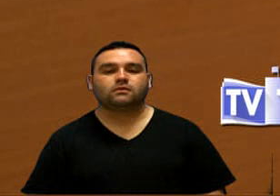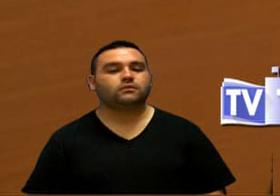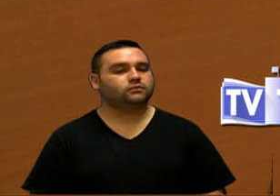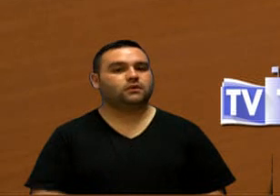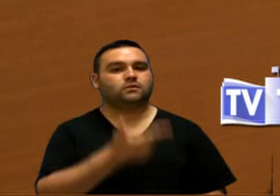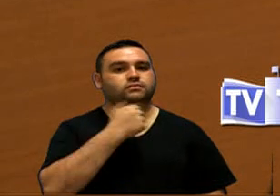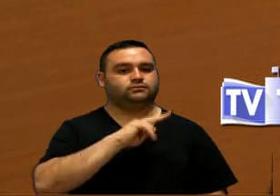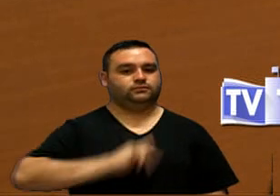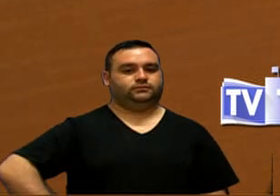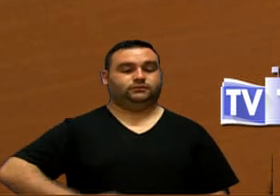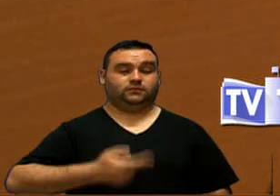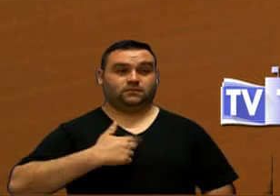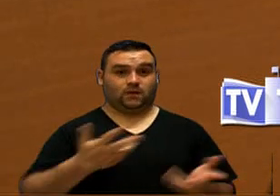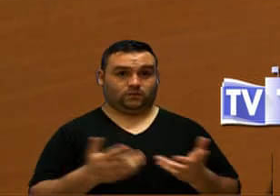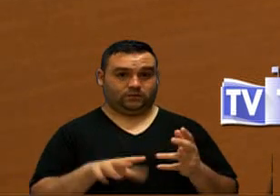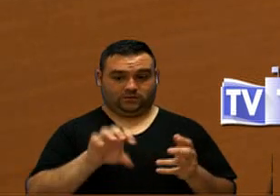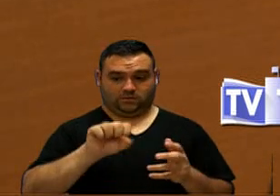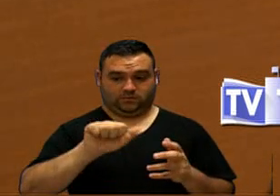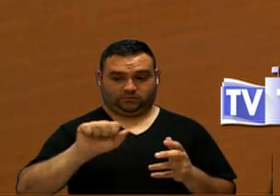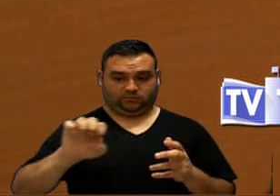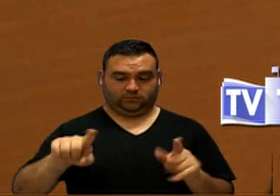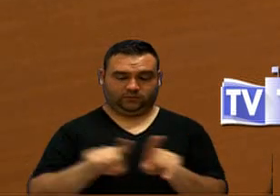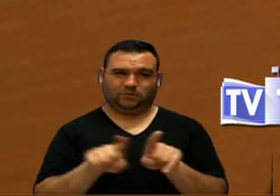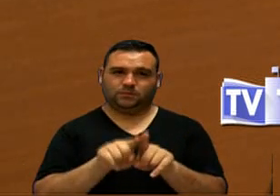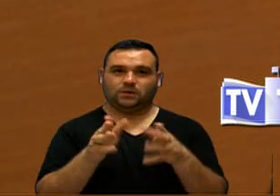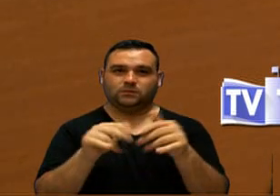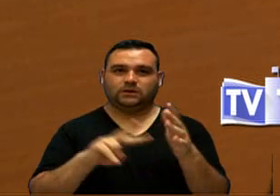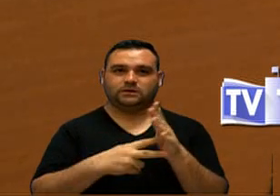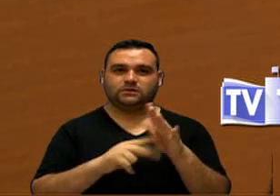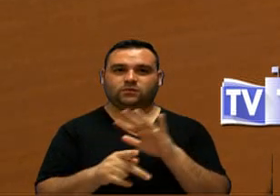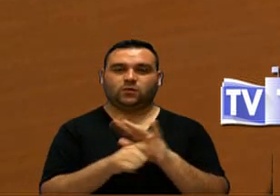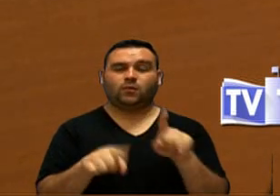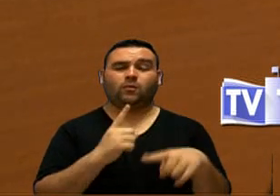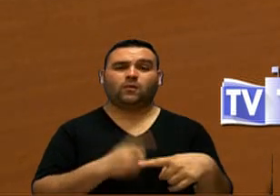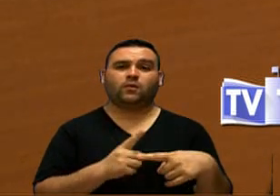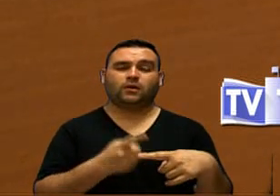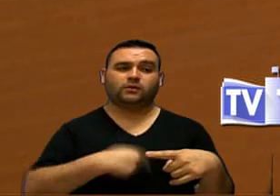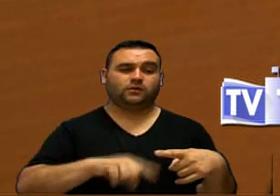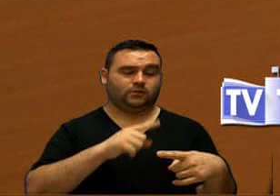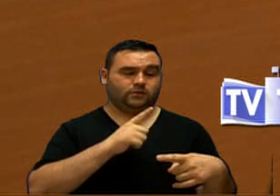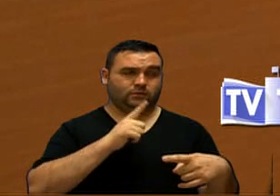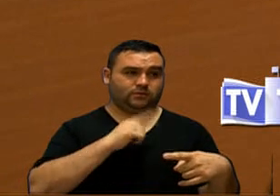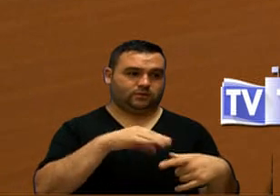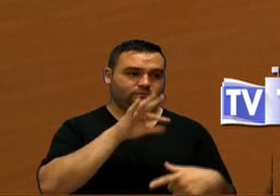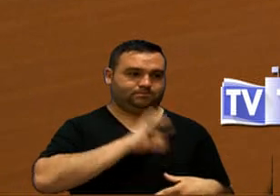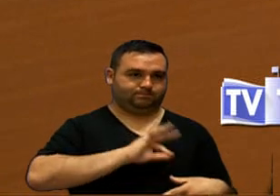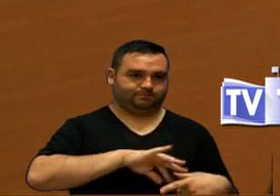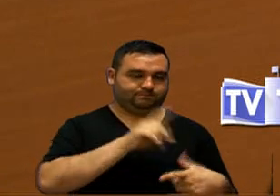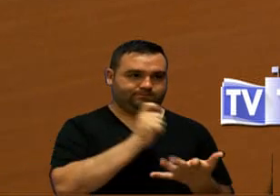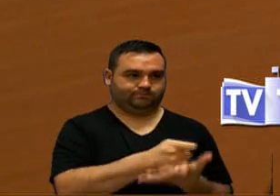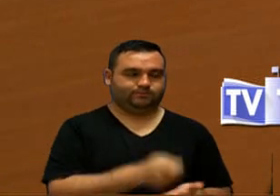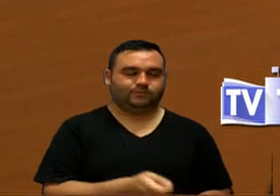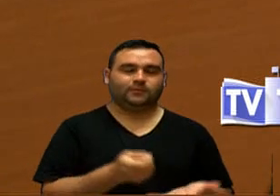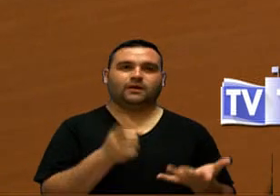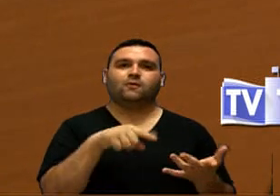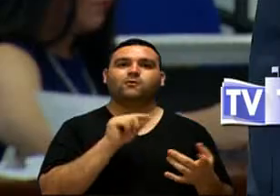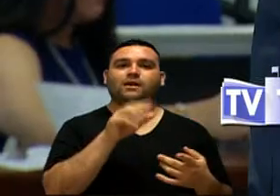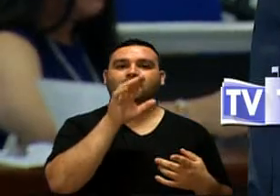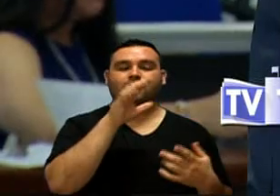Oh, senhor presidente, esse do SAI, também já pedi para o sindicato, porque a gente está remunerando